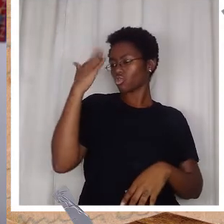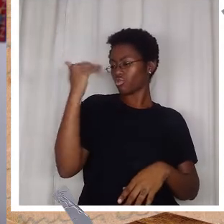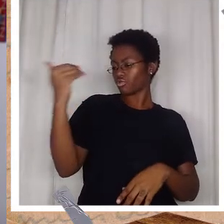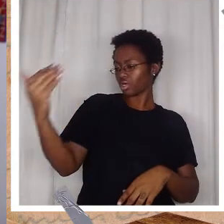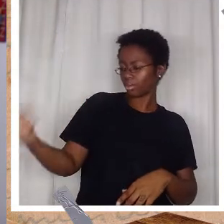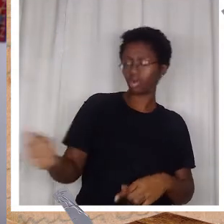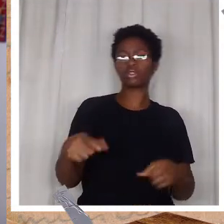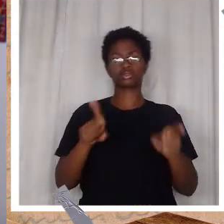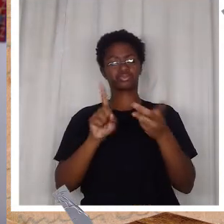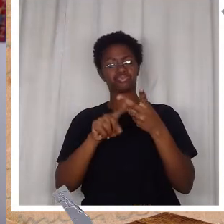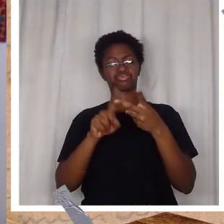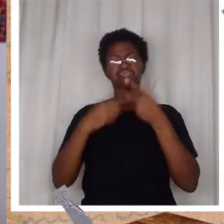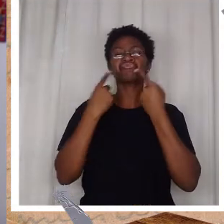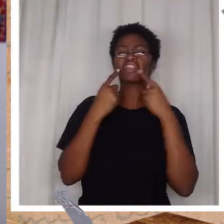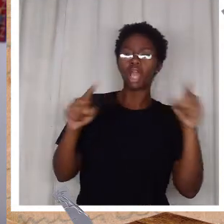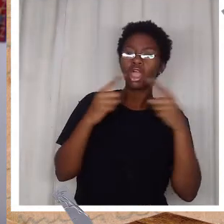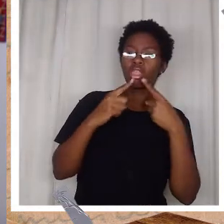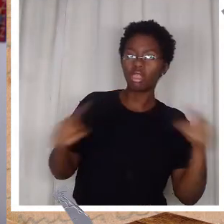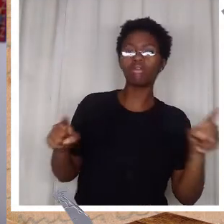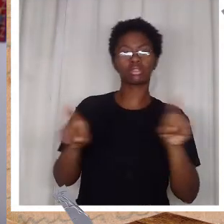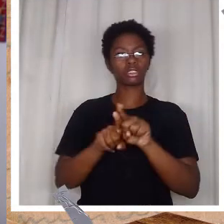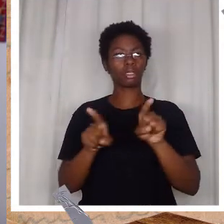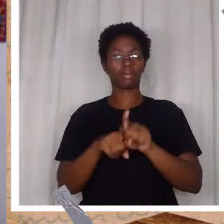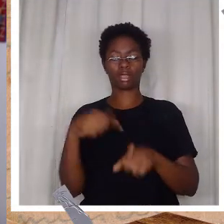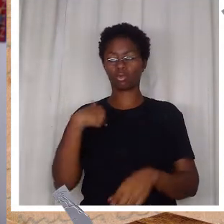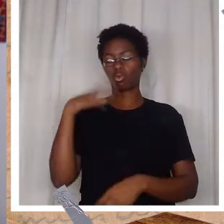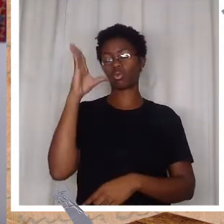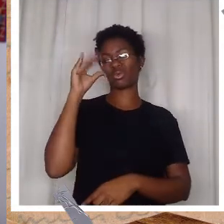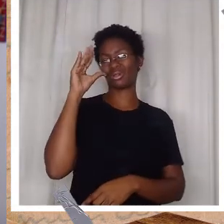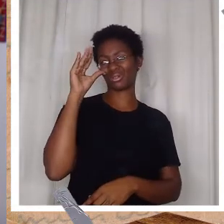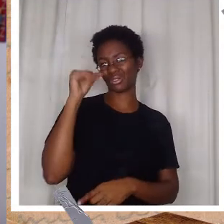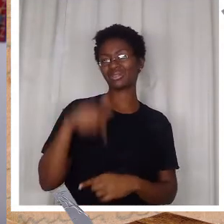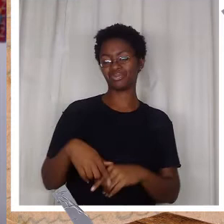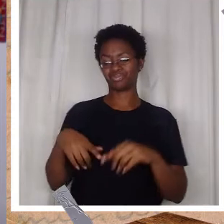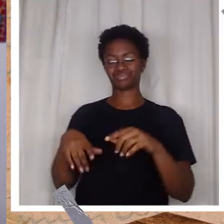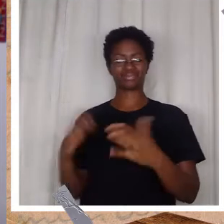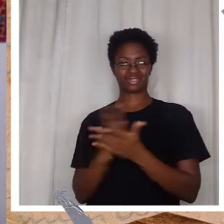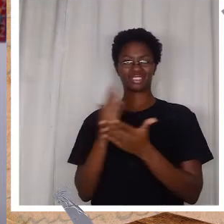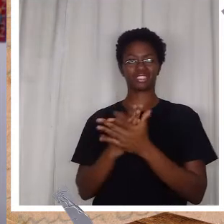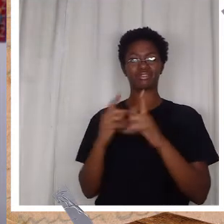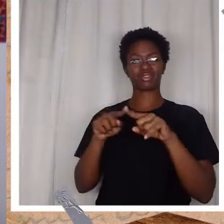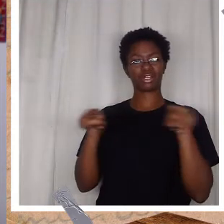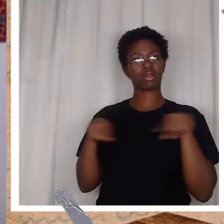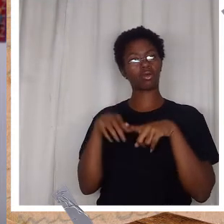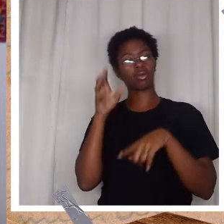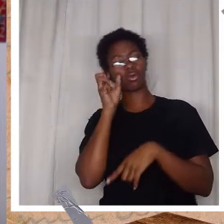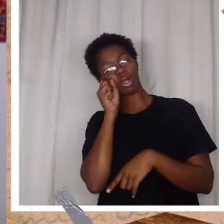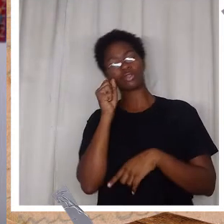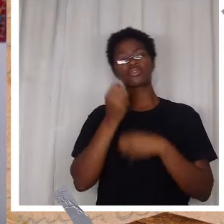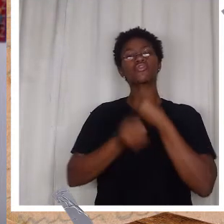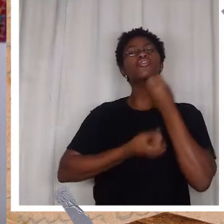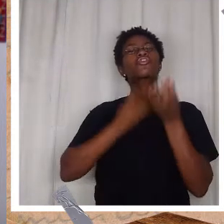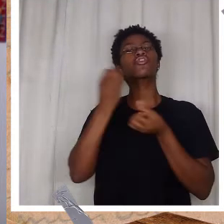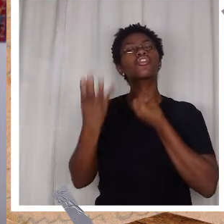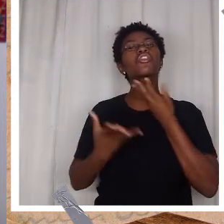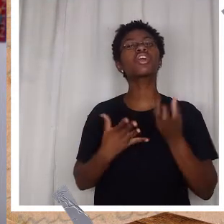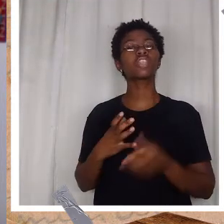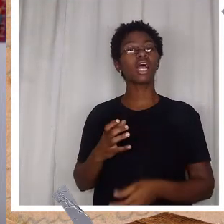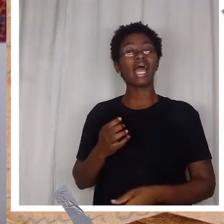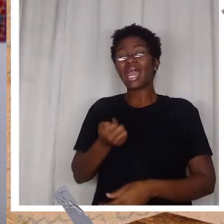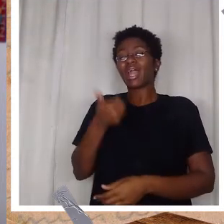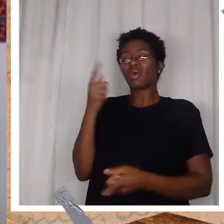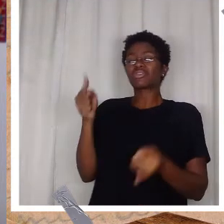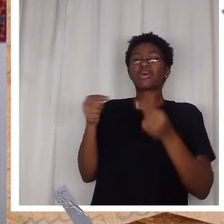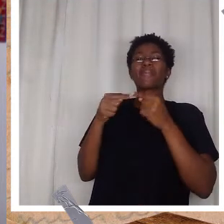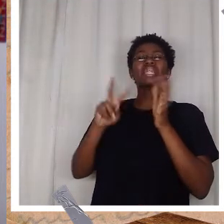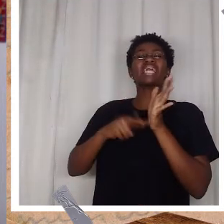pela denúncia, né? É muito curioso como no Quarto de Despejo ela é quase como uma síndica